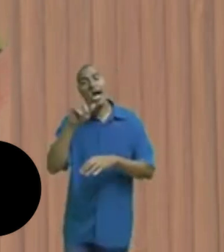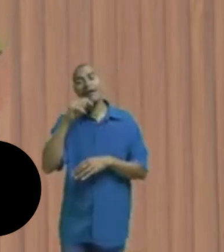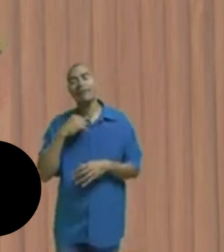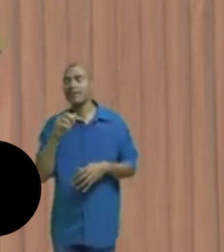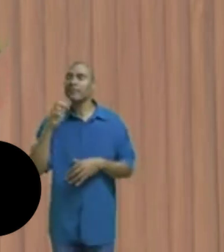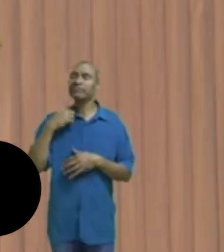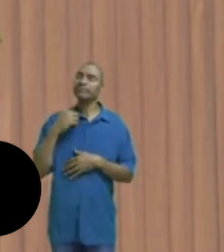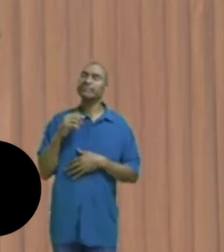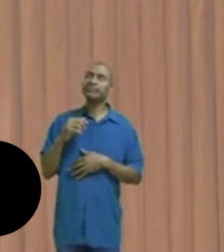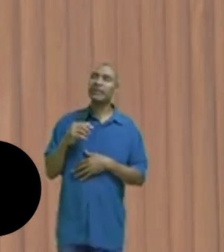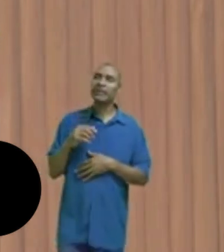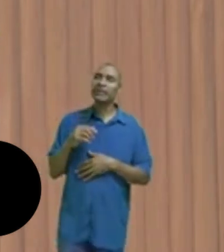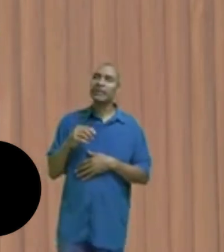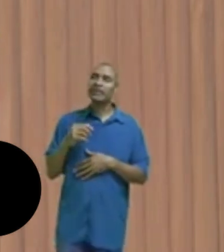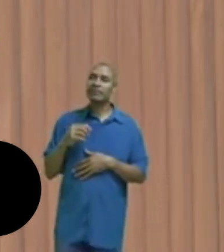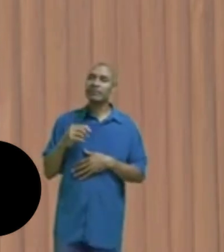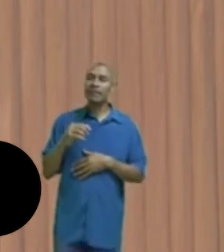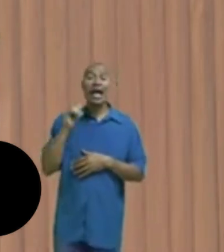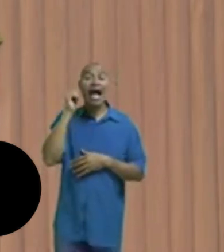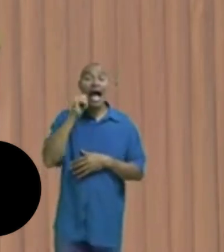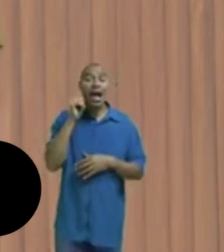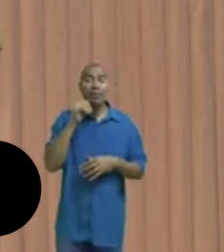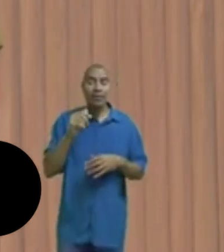e tá um cara sentado no poço.